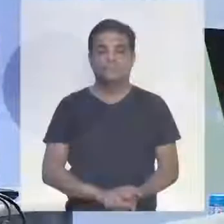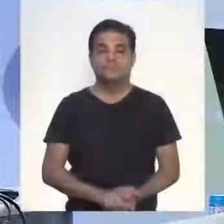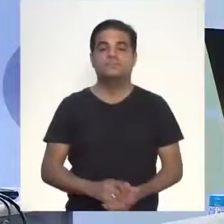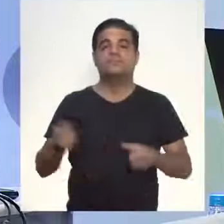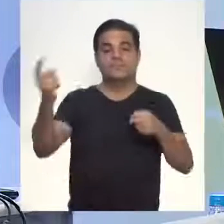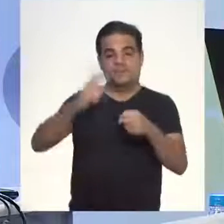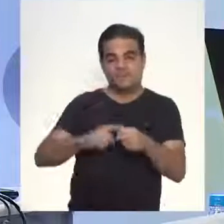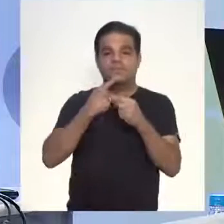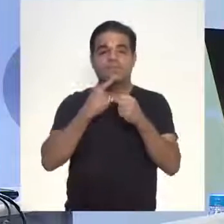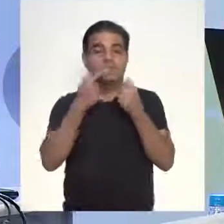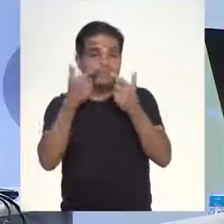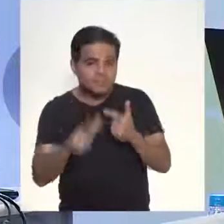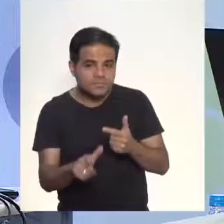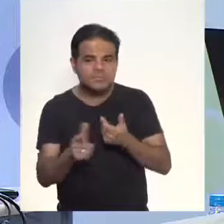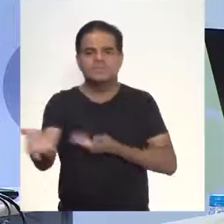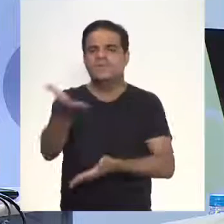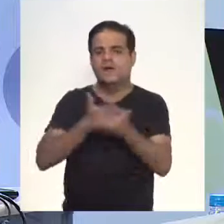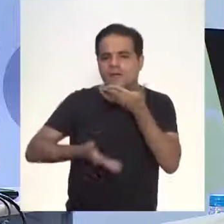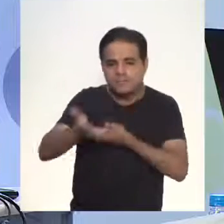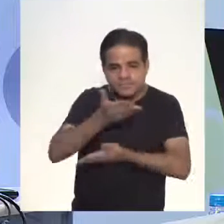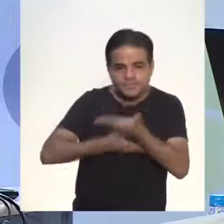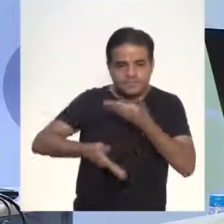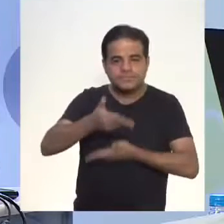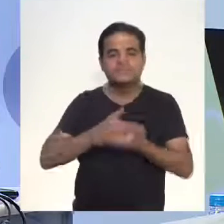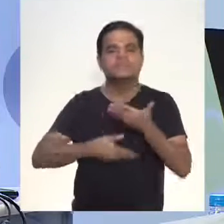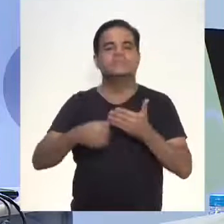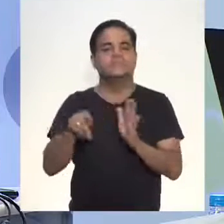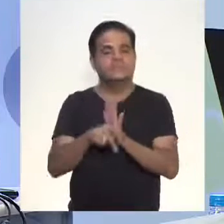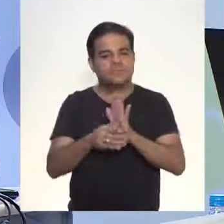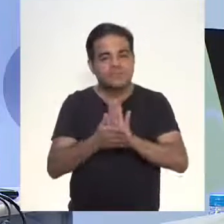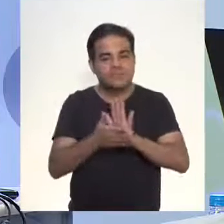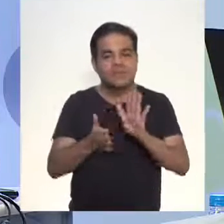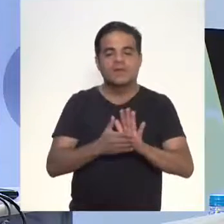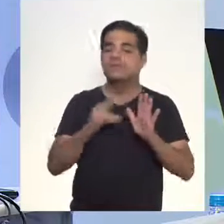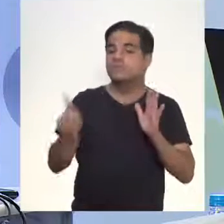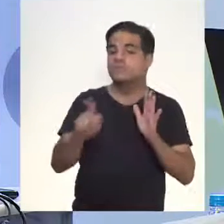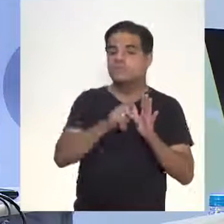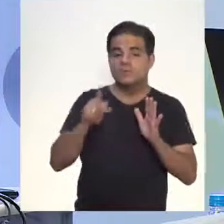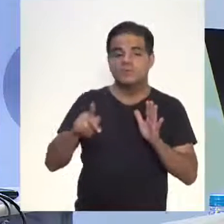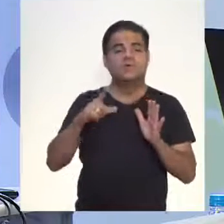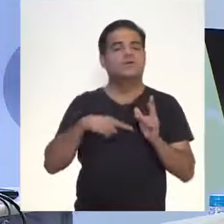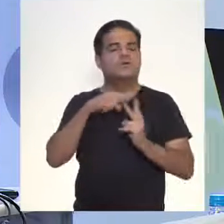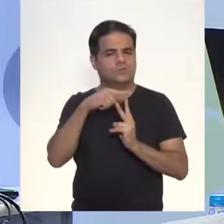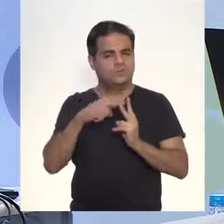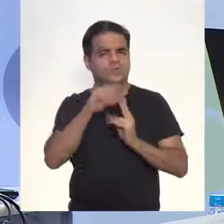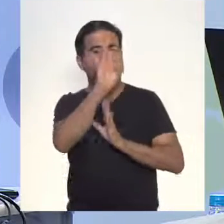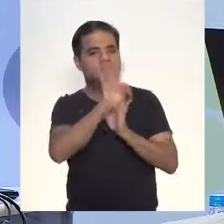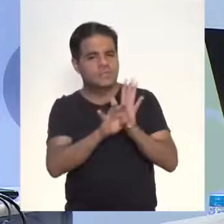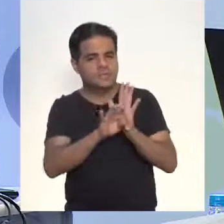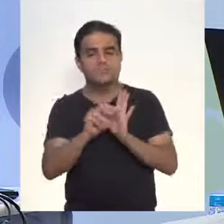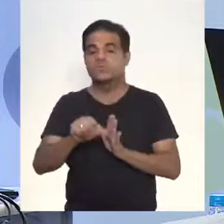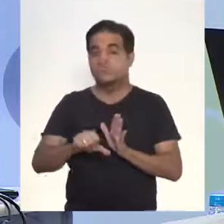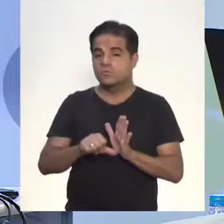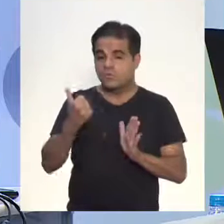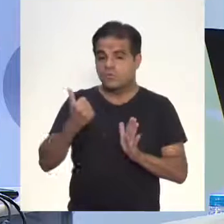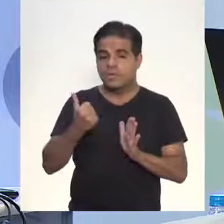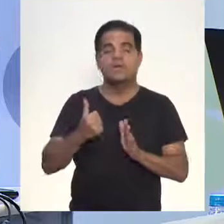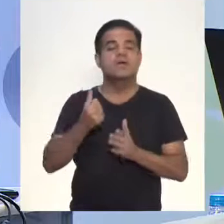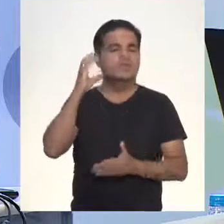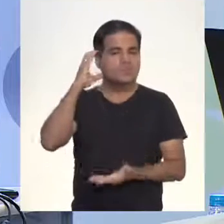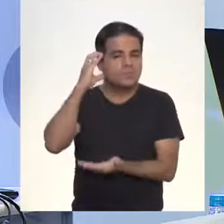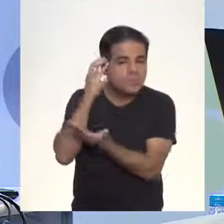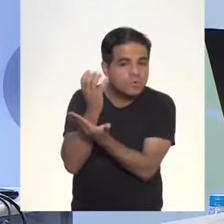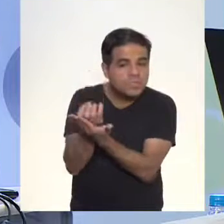de volta falando aí sobre essa interação proposta pela professora, né? Nós tivemos 2 textos aí. O primeiro é um